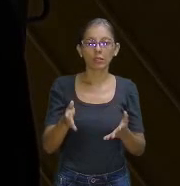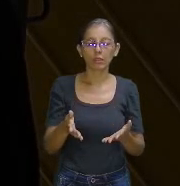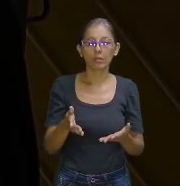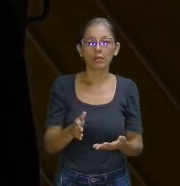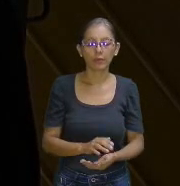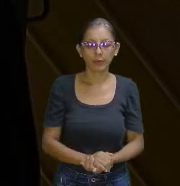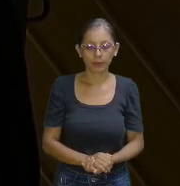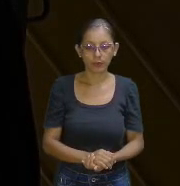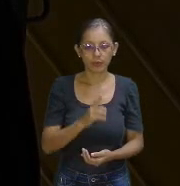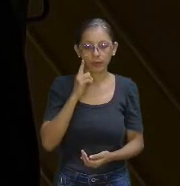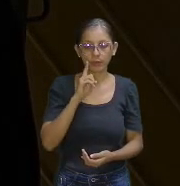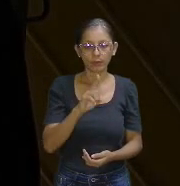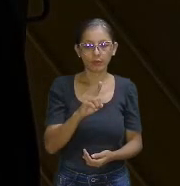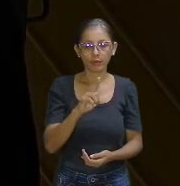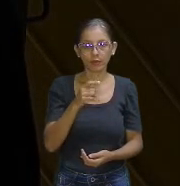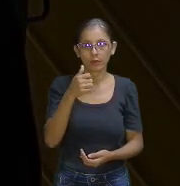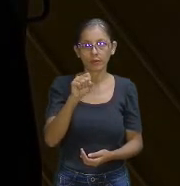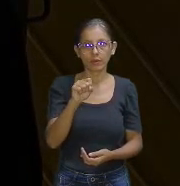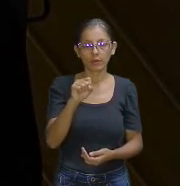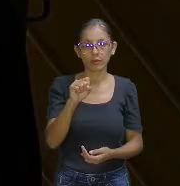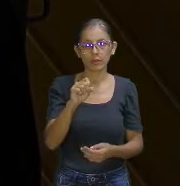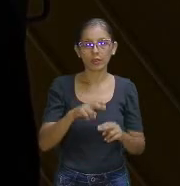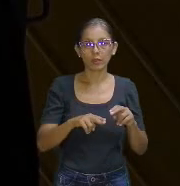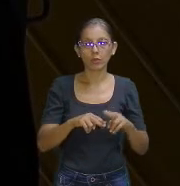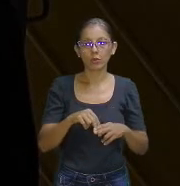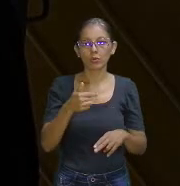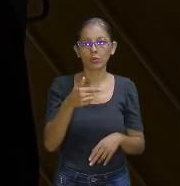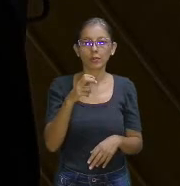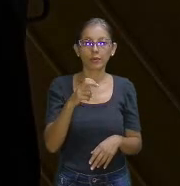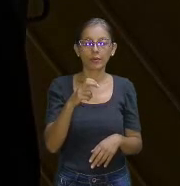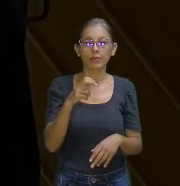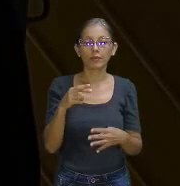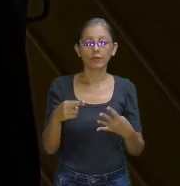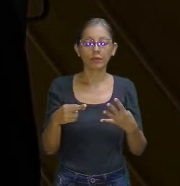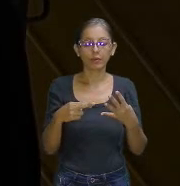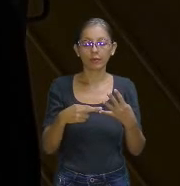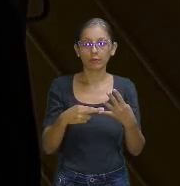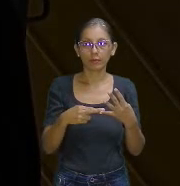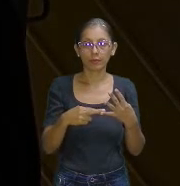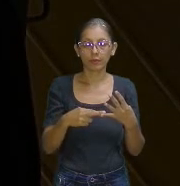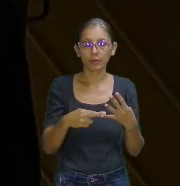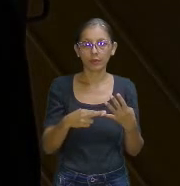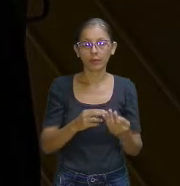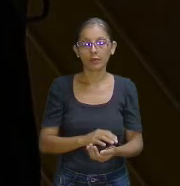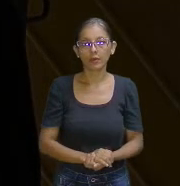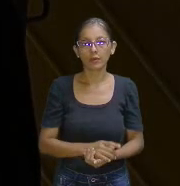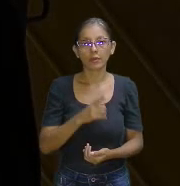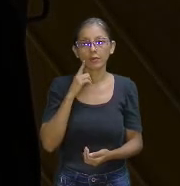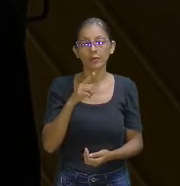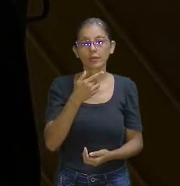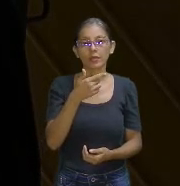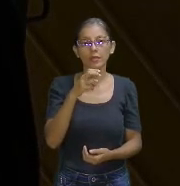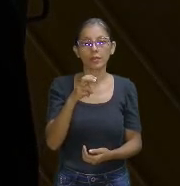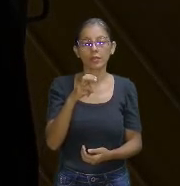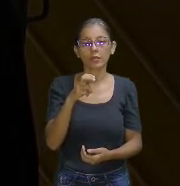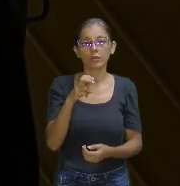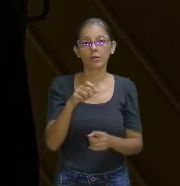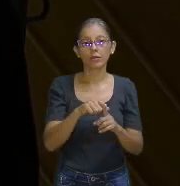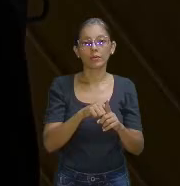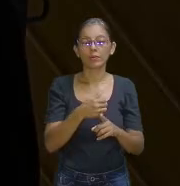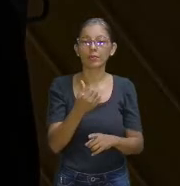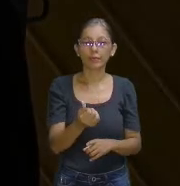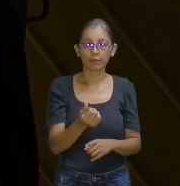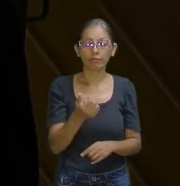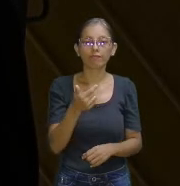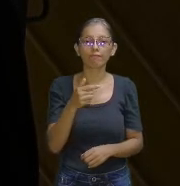em 18 de junho de 2025 e o recurso se deu em 25/6/2025.